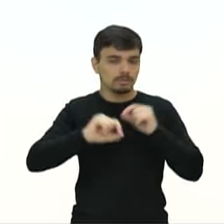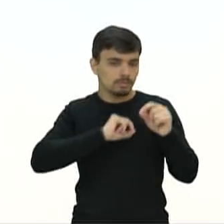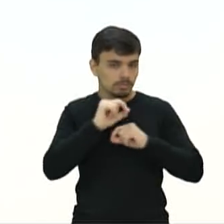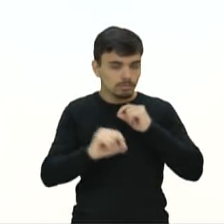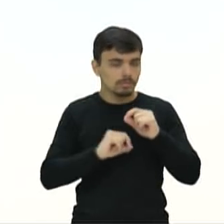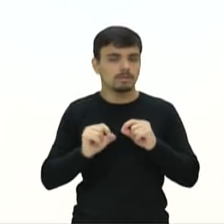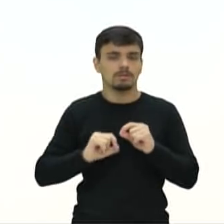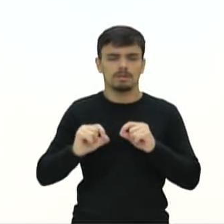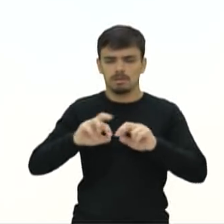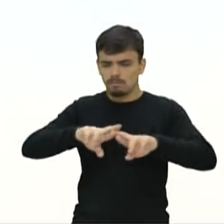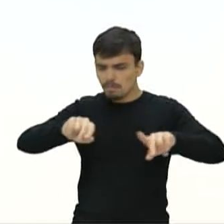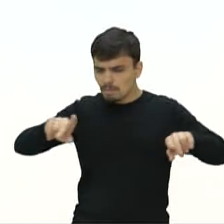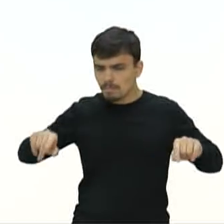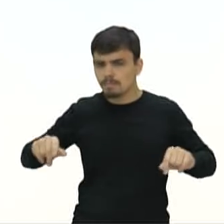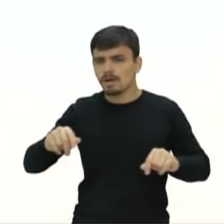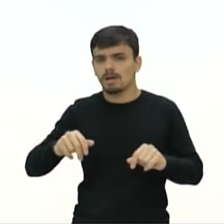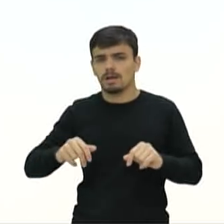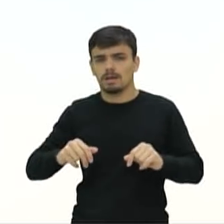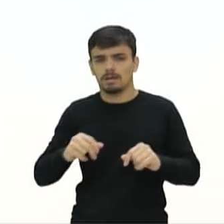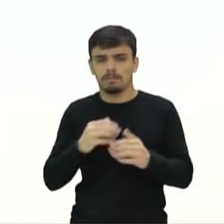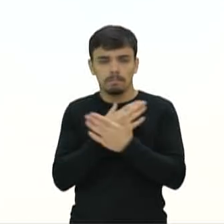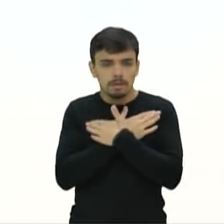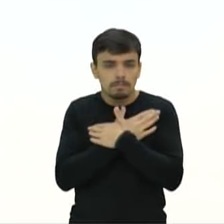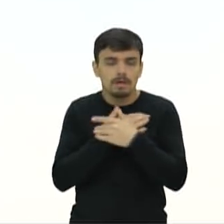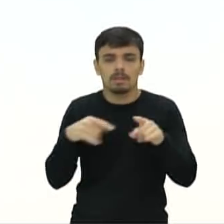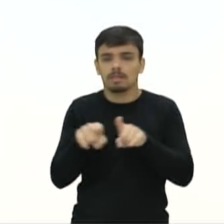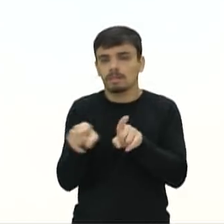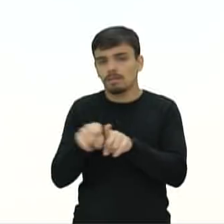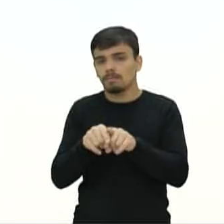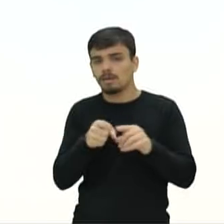grande quantidade de desempregados, uma grande